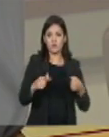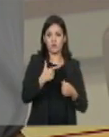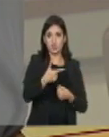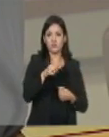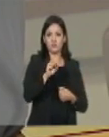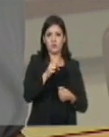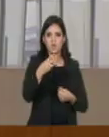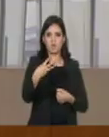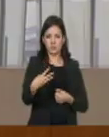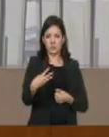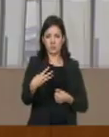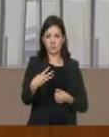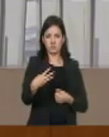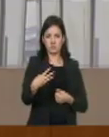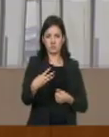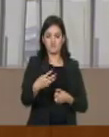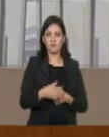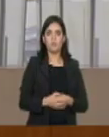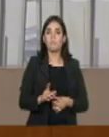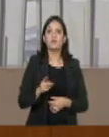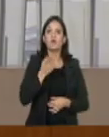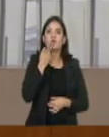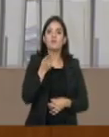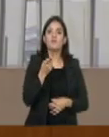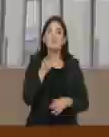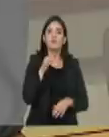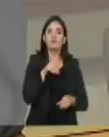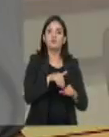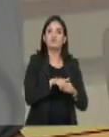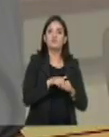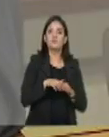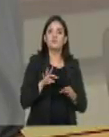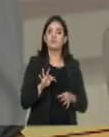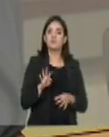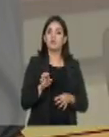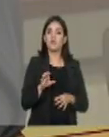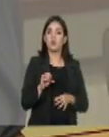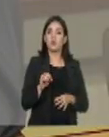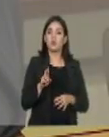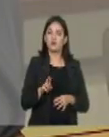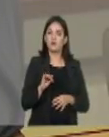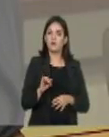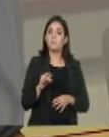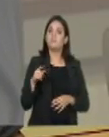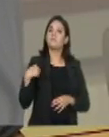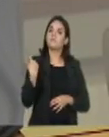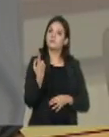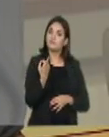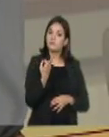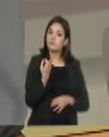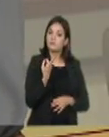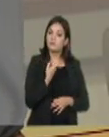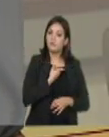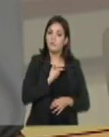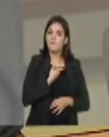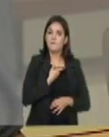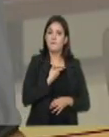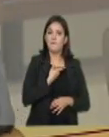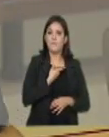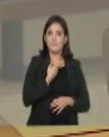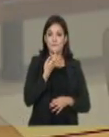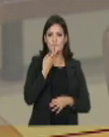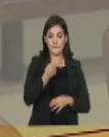283. Não, eu estou falando do julgado, dos votos do ministro. Não, mas nós enfrentamos a luz. Ministro Luiz Fux. Em primeiro